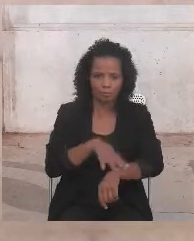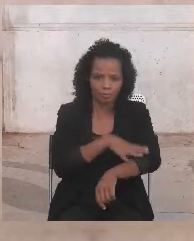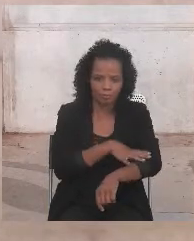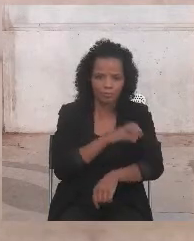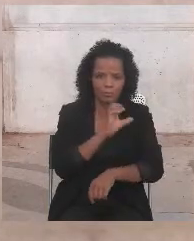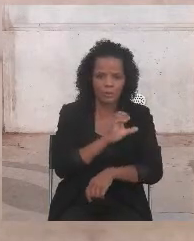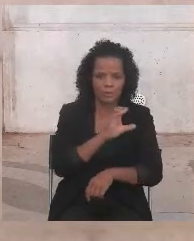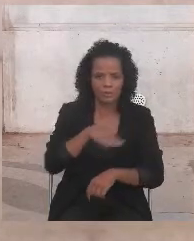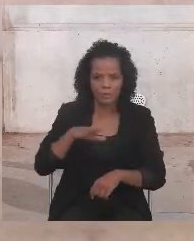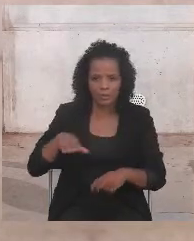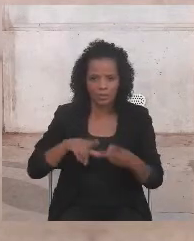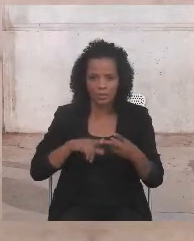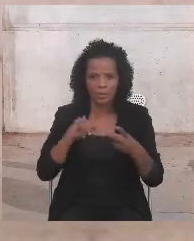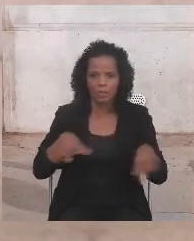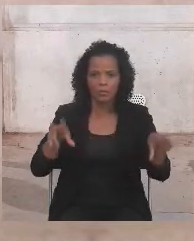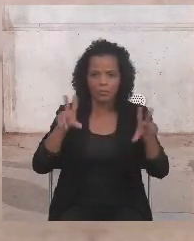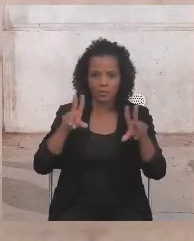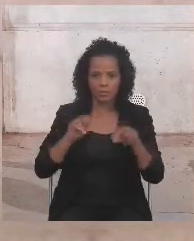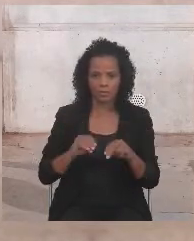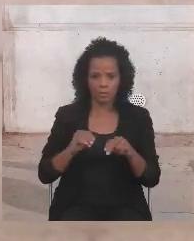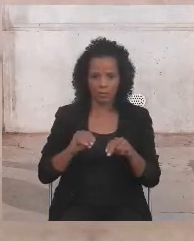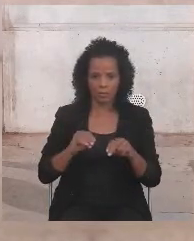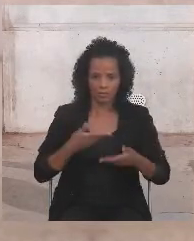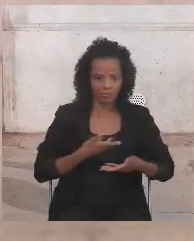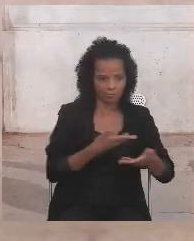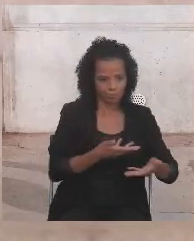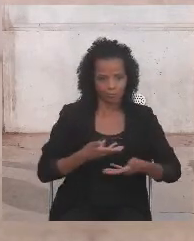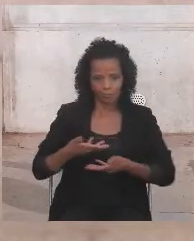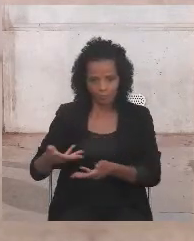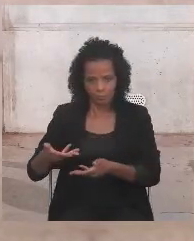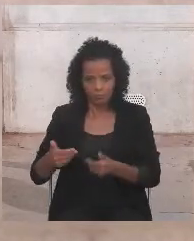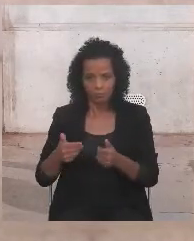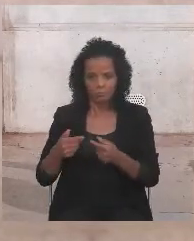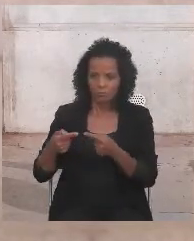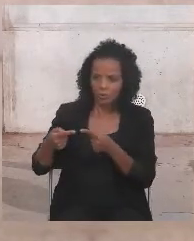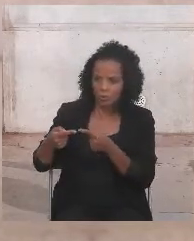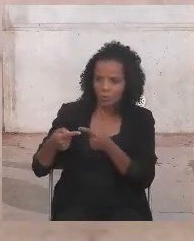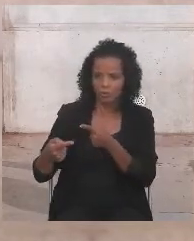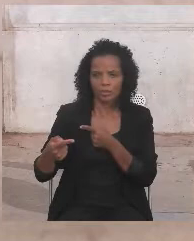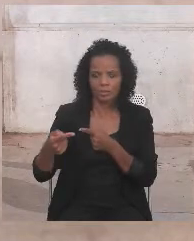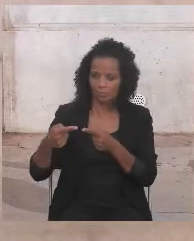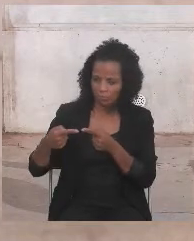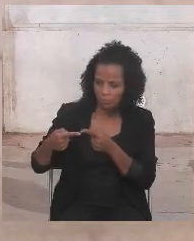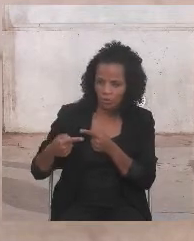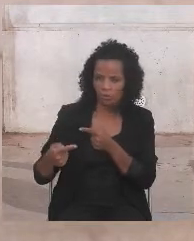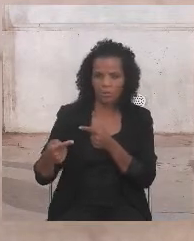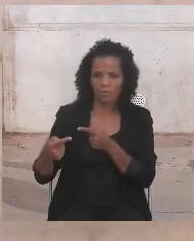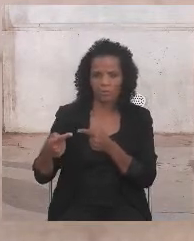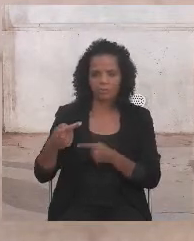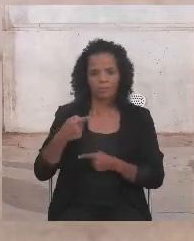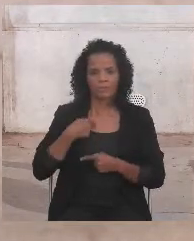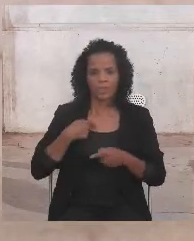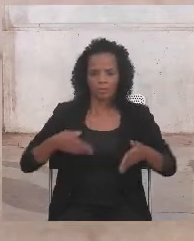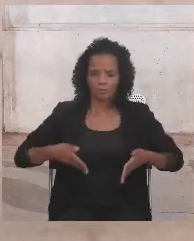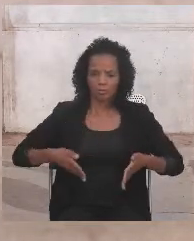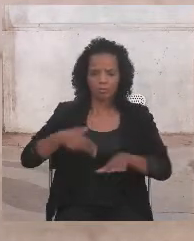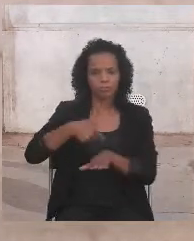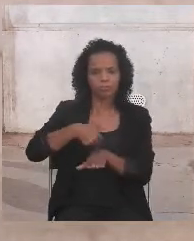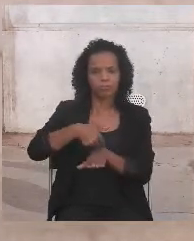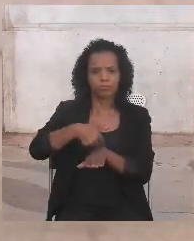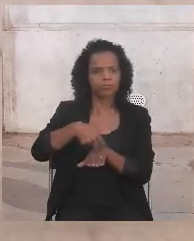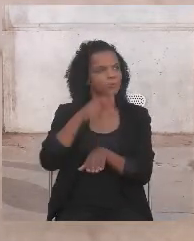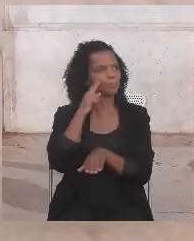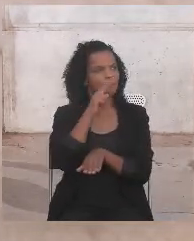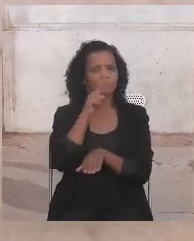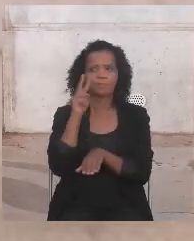ciência e da inovação que me precederam. E todos os dias fazia aquele corredor